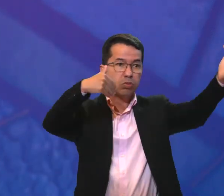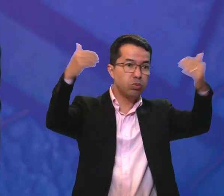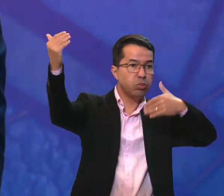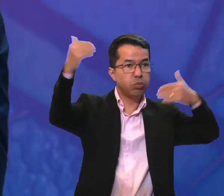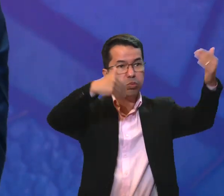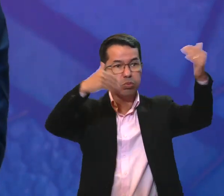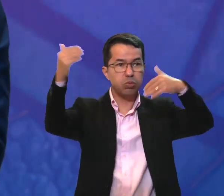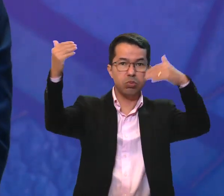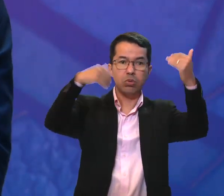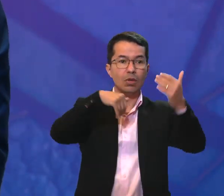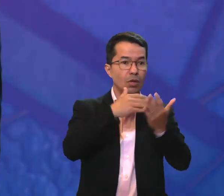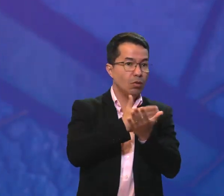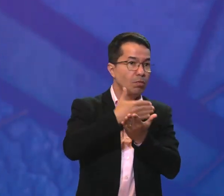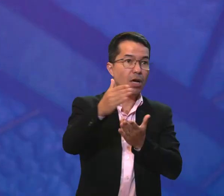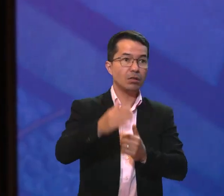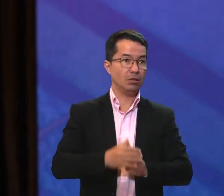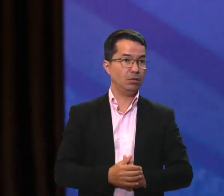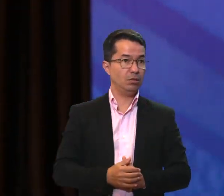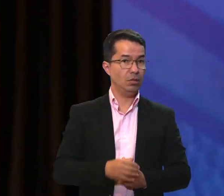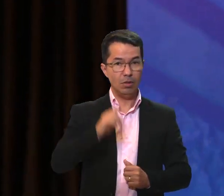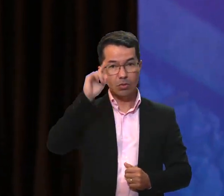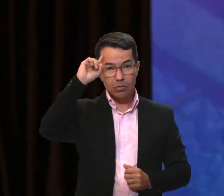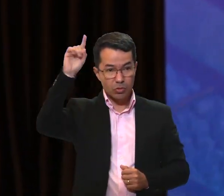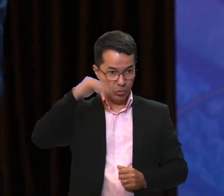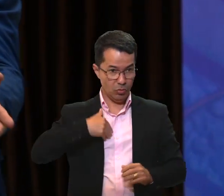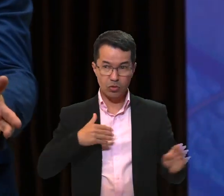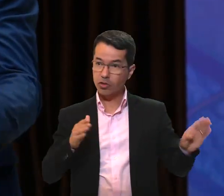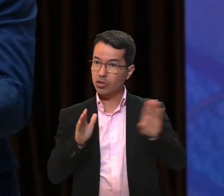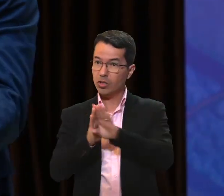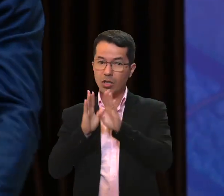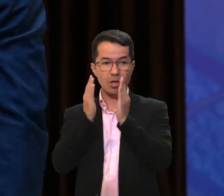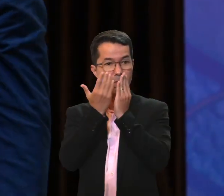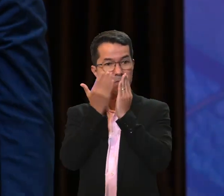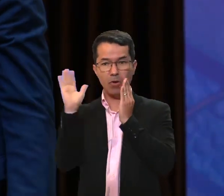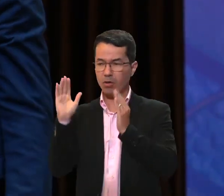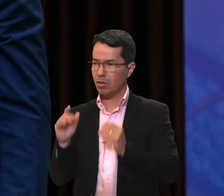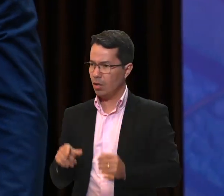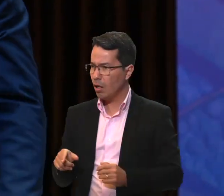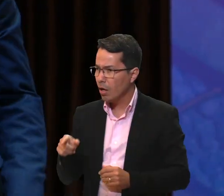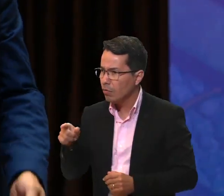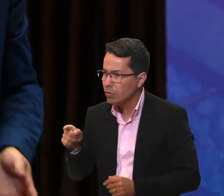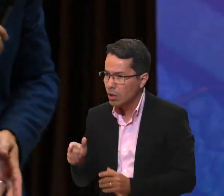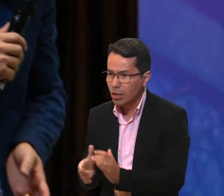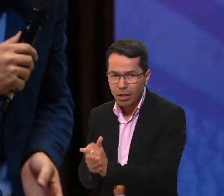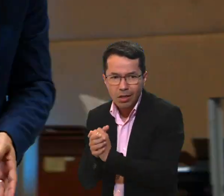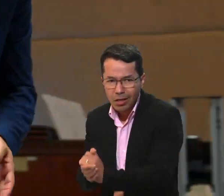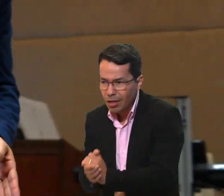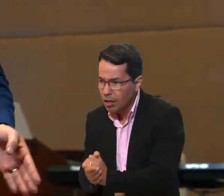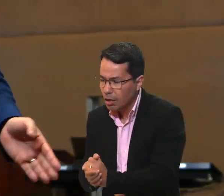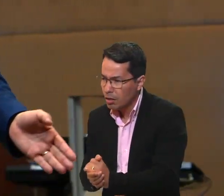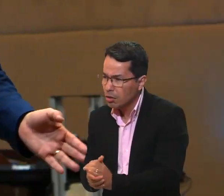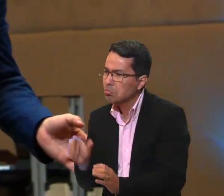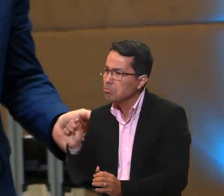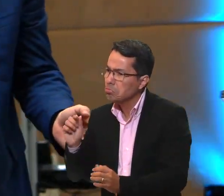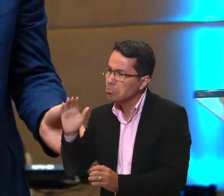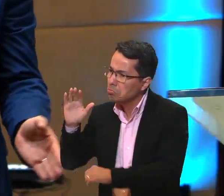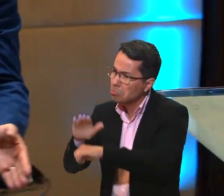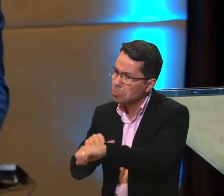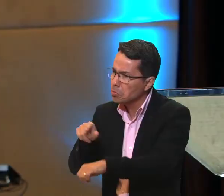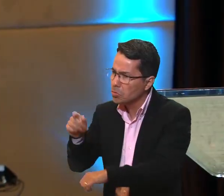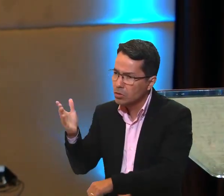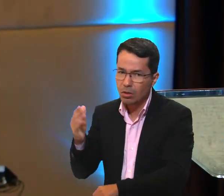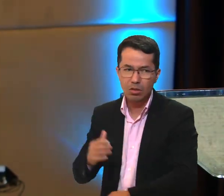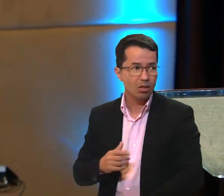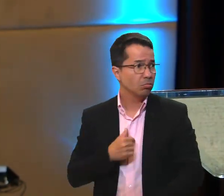do ginásio e tinha uma moça, eu perguntei para ela: quem te convidou? Eu não te conheço. Ela falou: não, eu estava passando aqui e algo me disse que eu